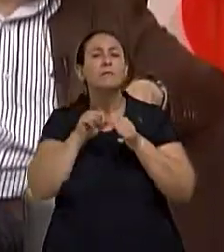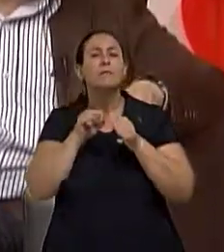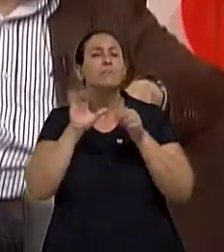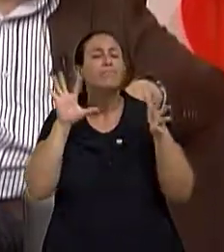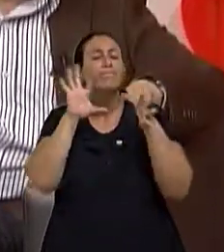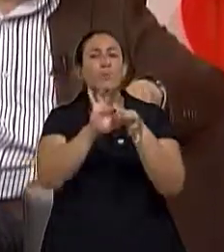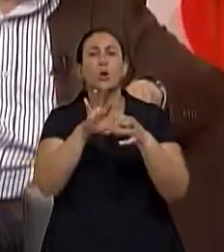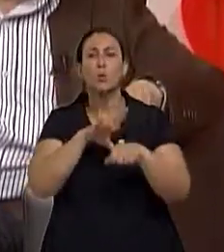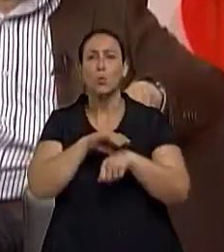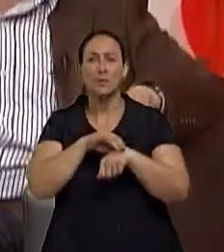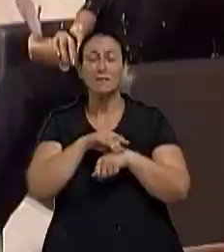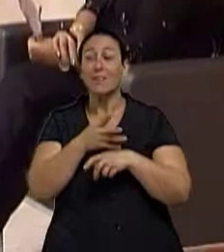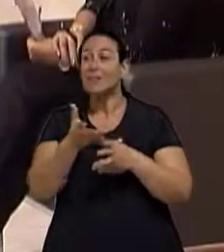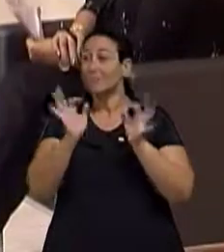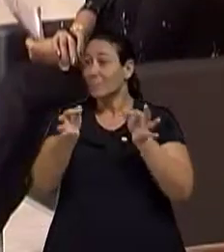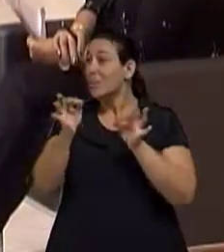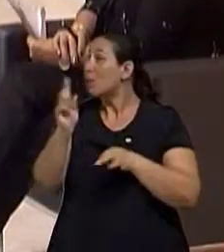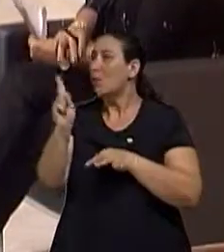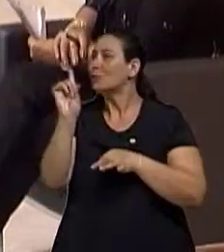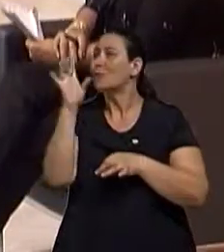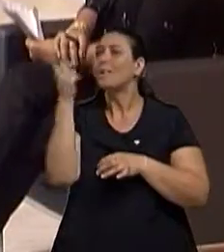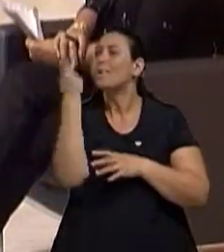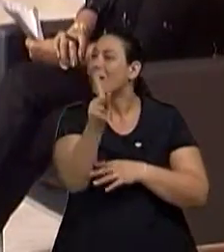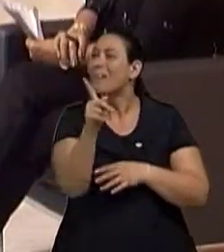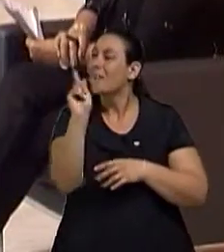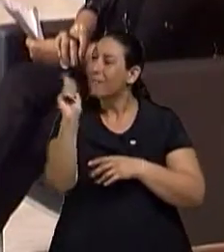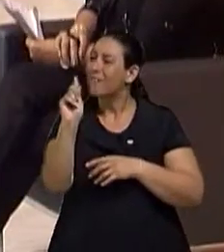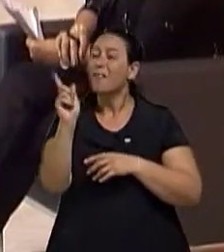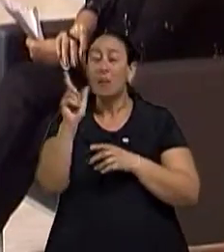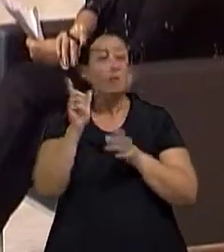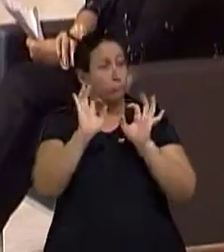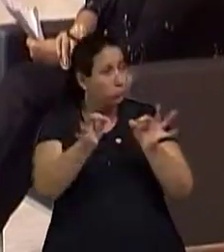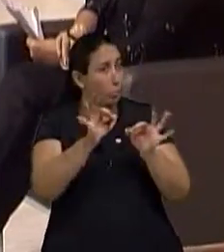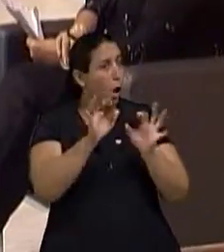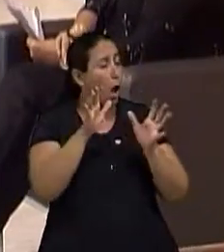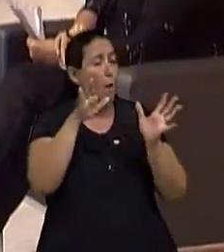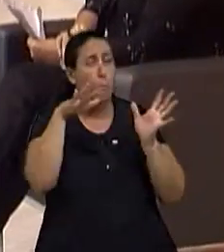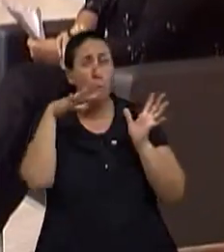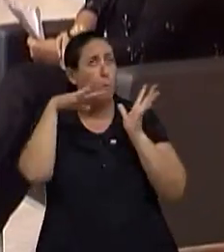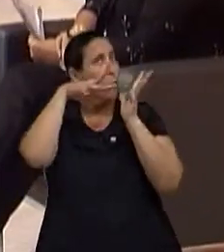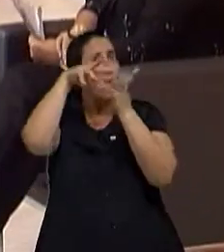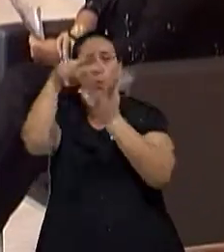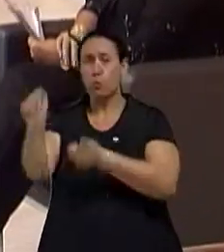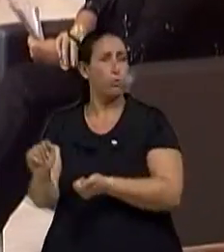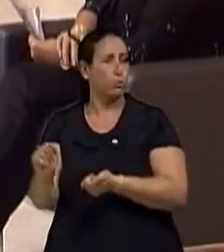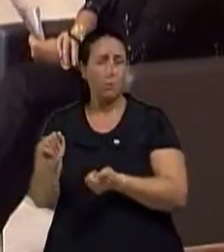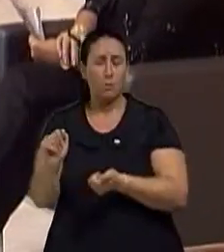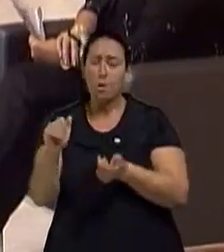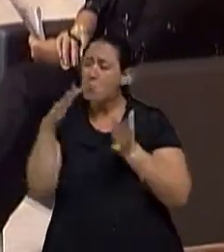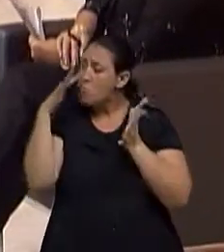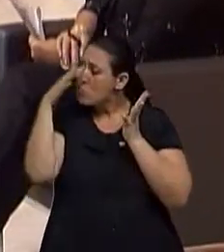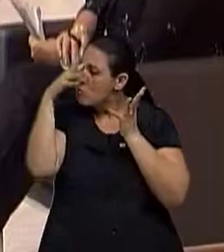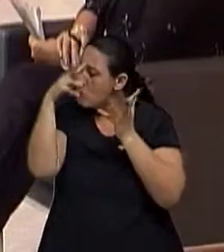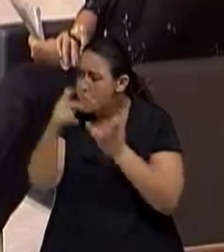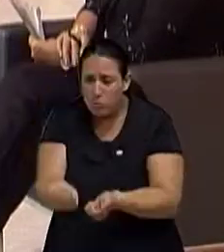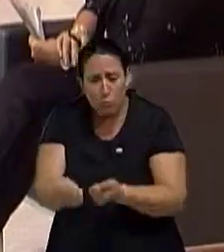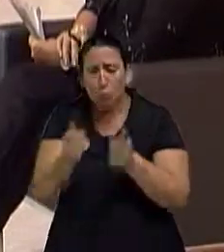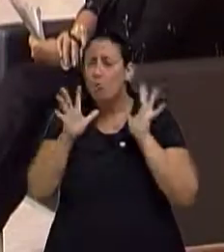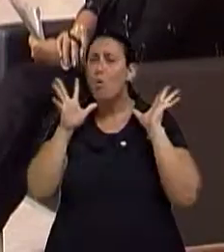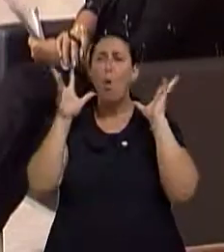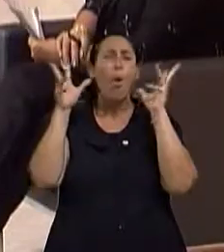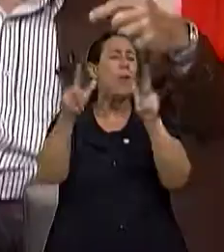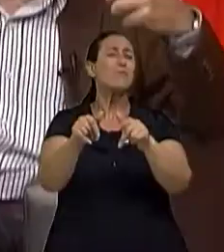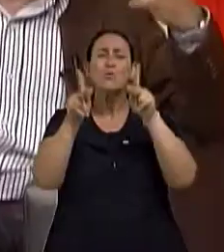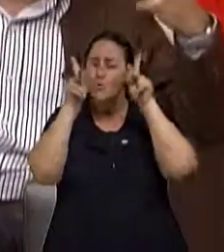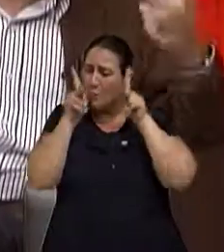uma doença. E que não é só dele, ele é igual a todos os Isso acontece no mundo inteiro. Exato. Com todas as pessoas